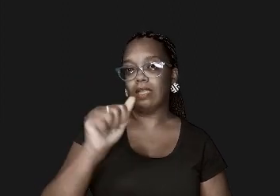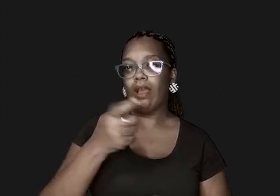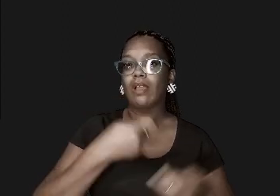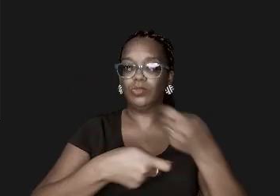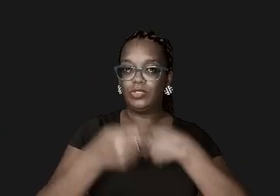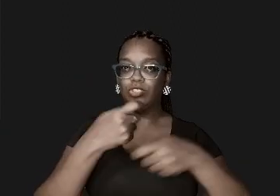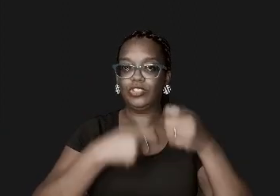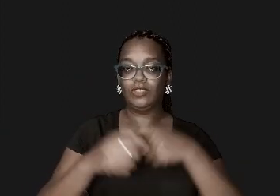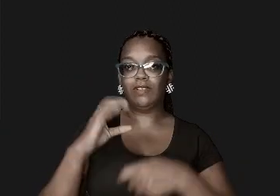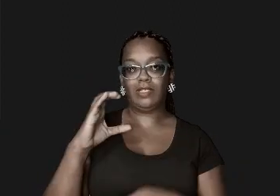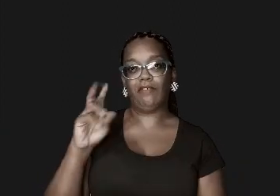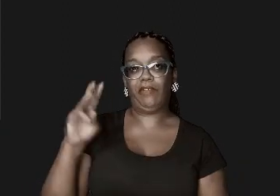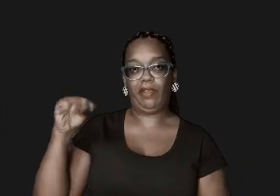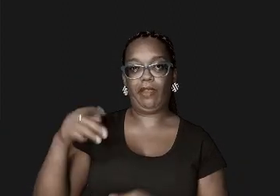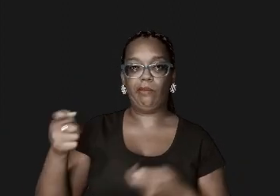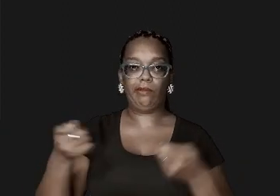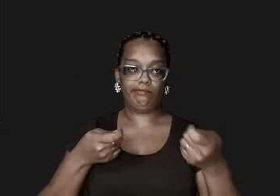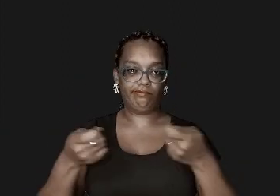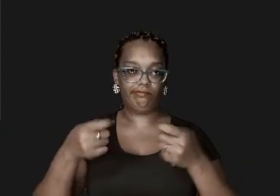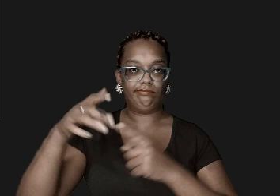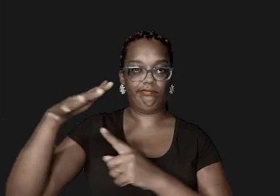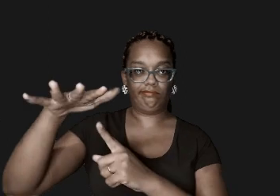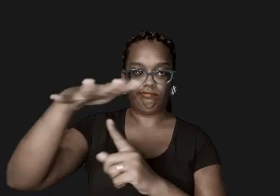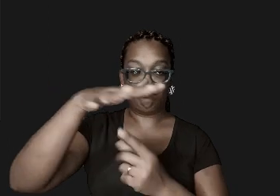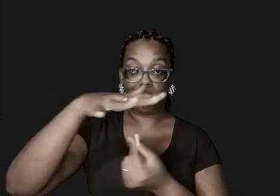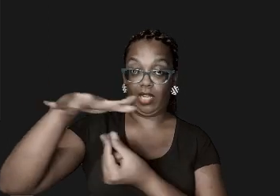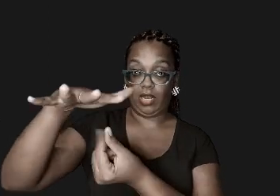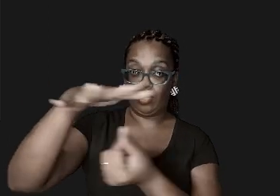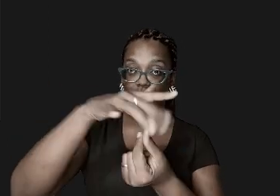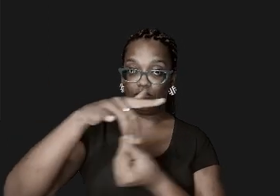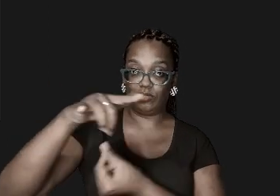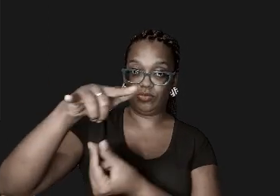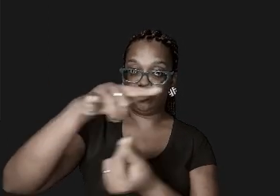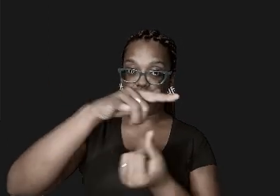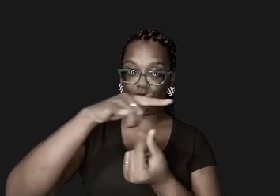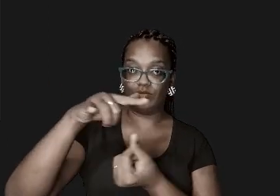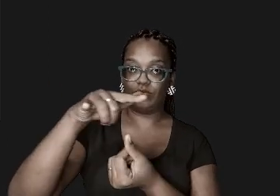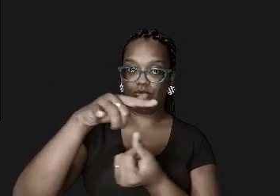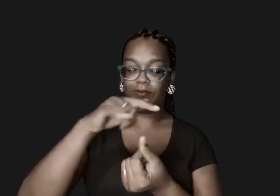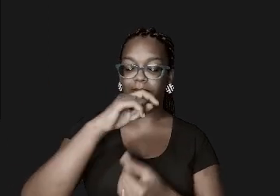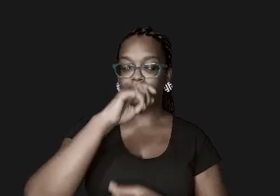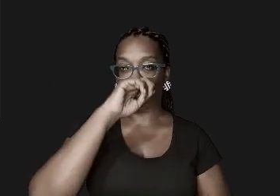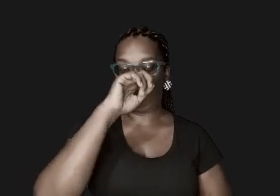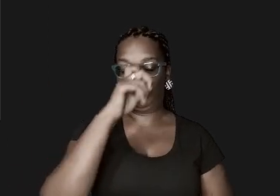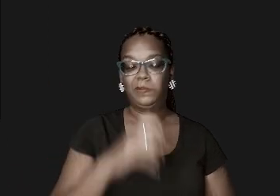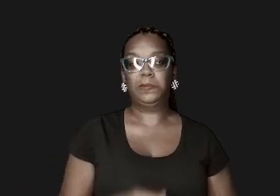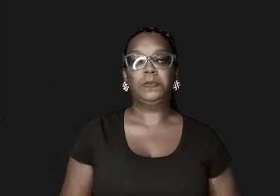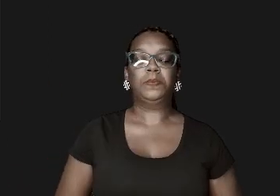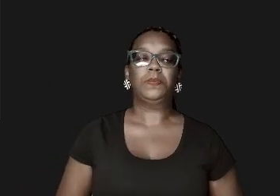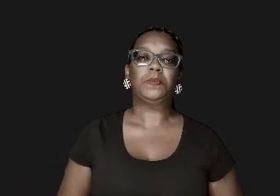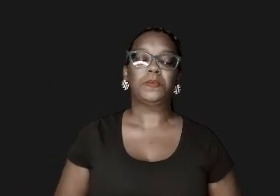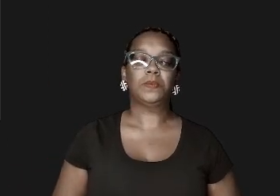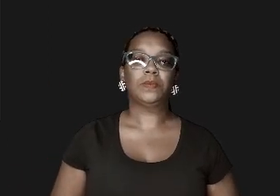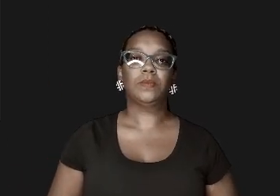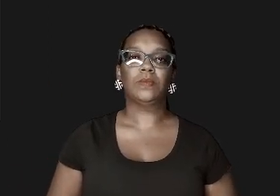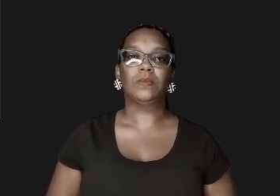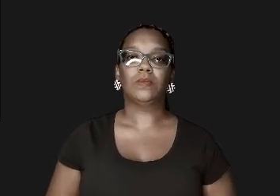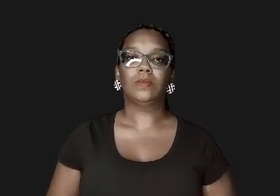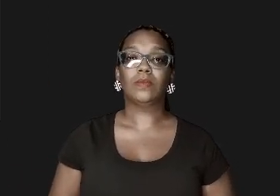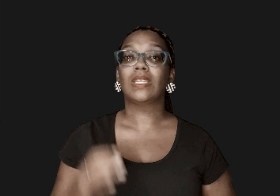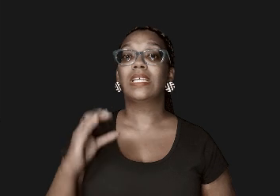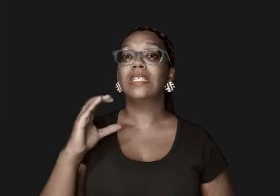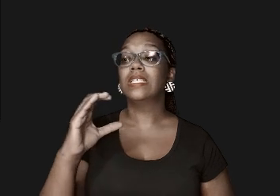da própria jurisprudência administrativa da cvm quando a gente fala aqui em manipulação de